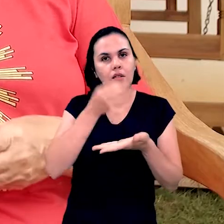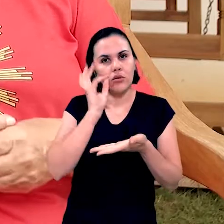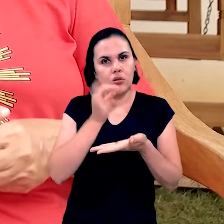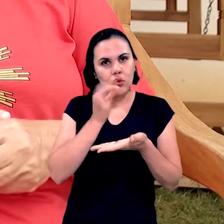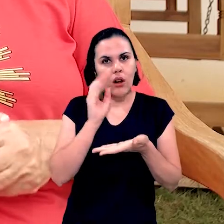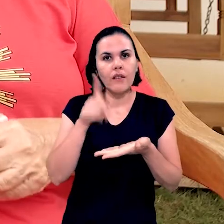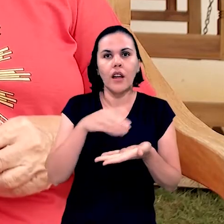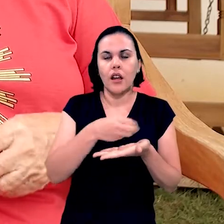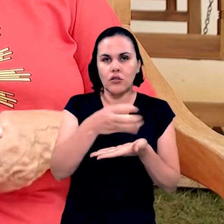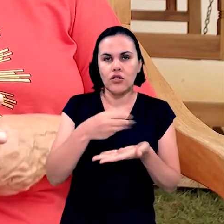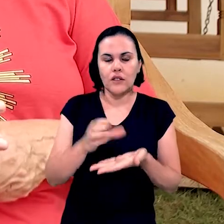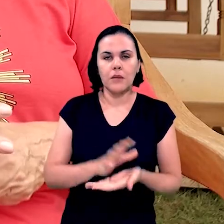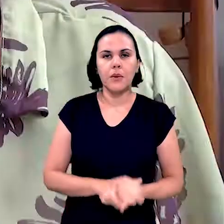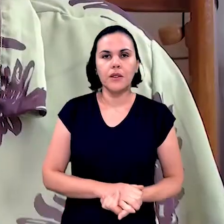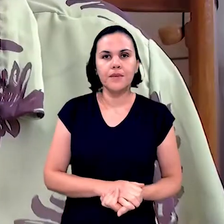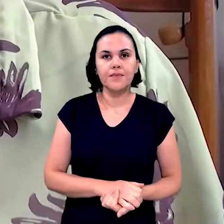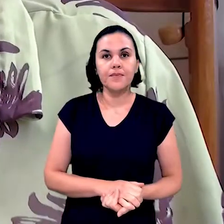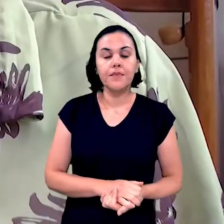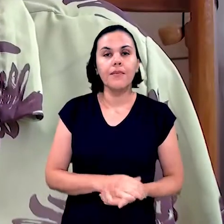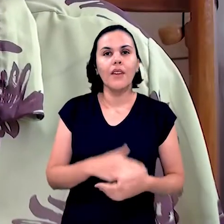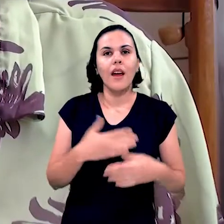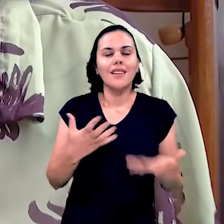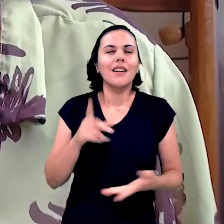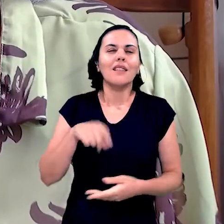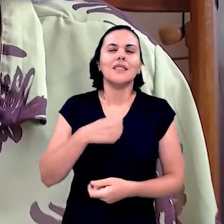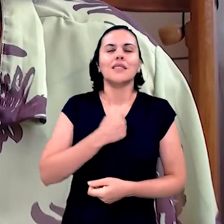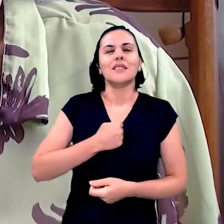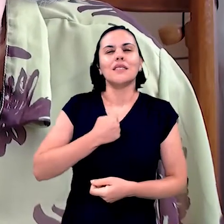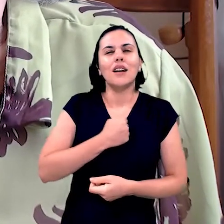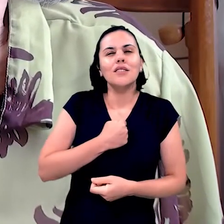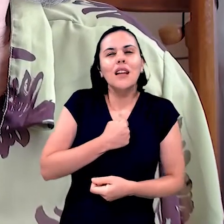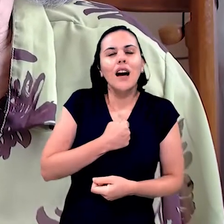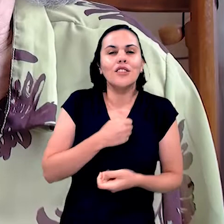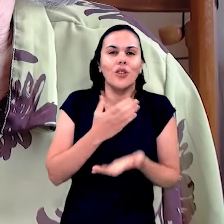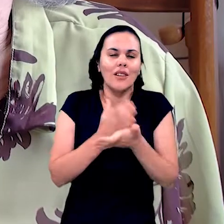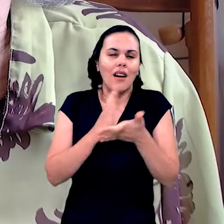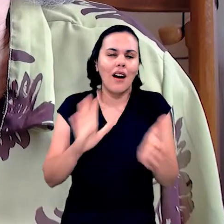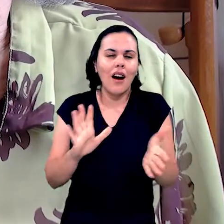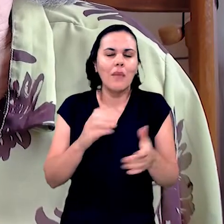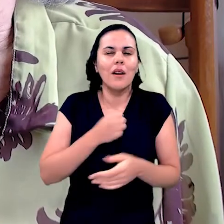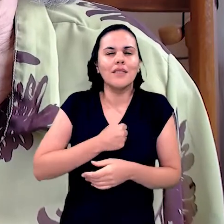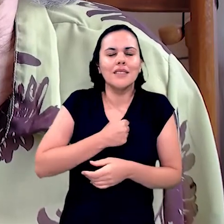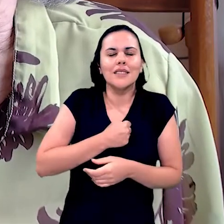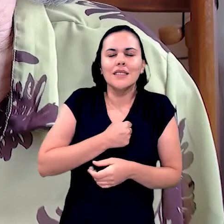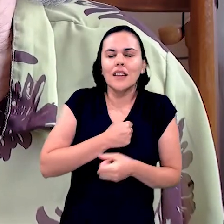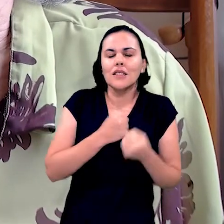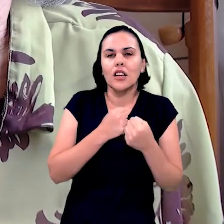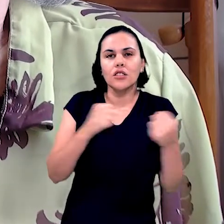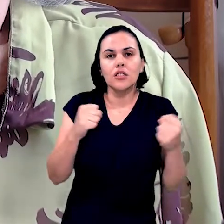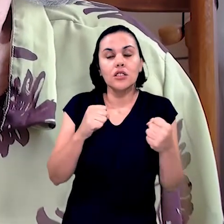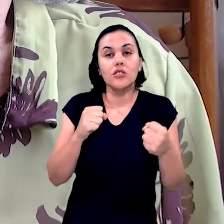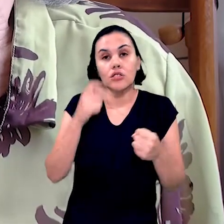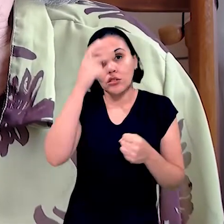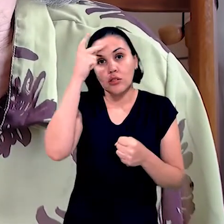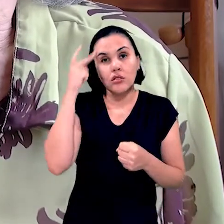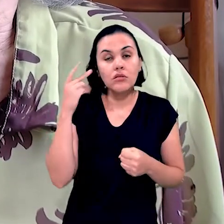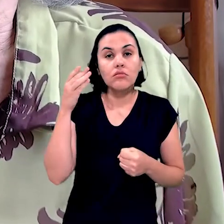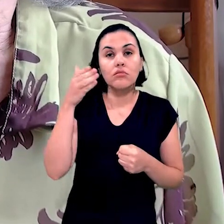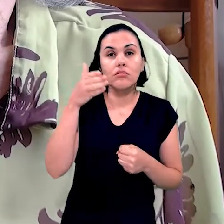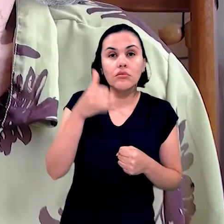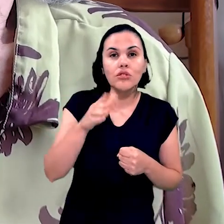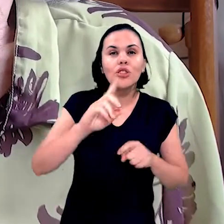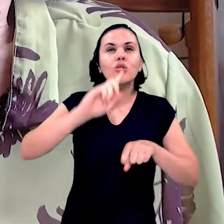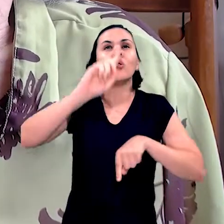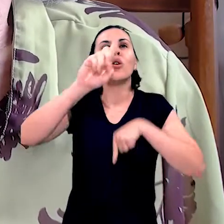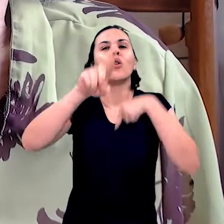como do café que é partilhado. Então, é aquelas saudades, quando acabava, era aquela saudade imensa. As pessoas